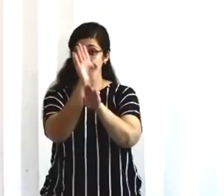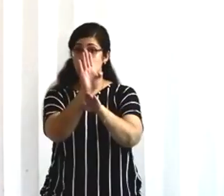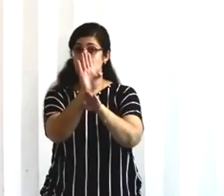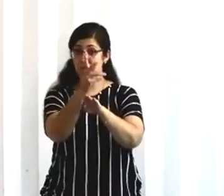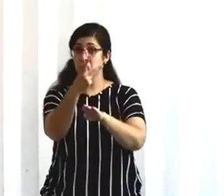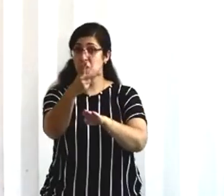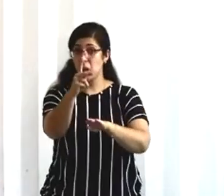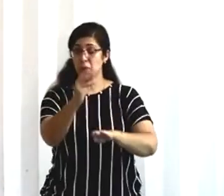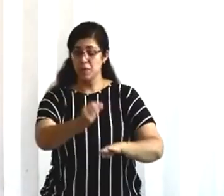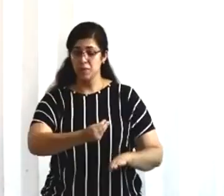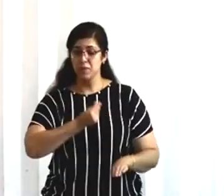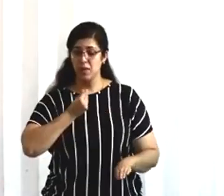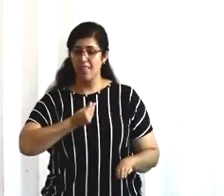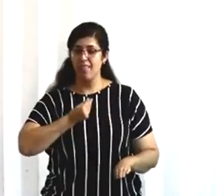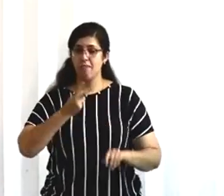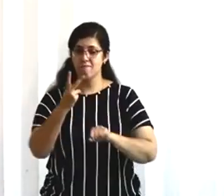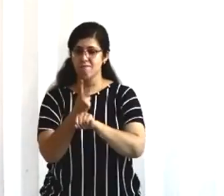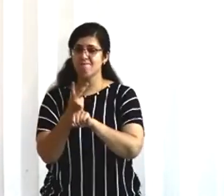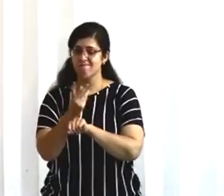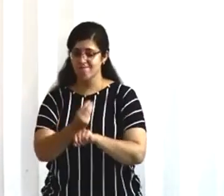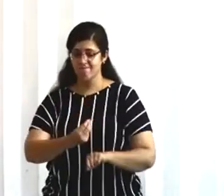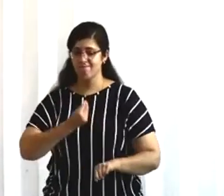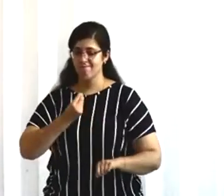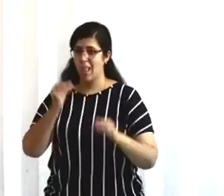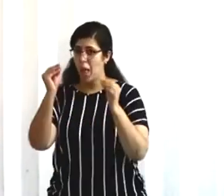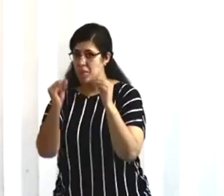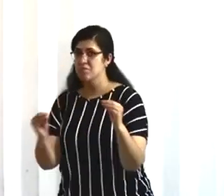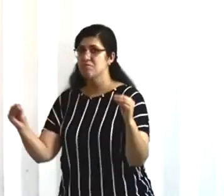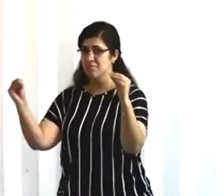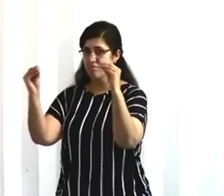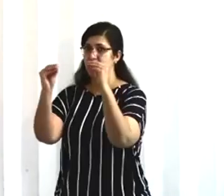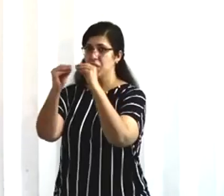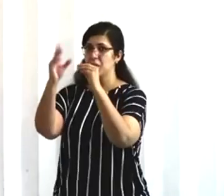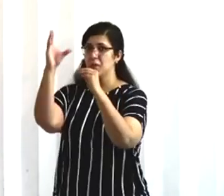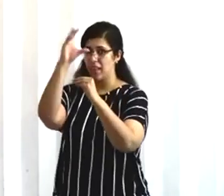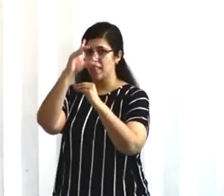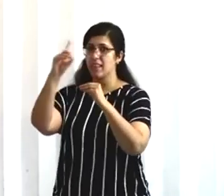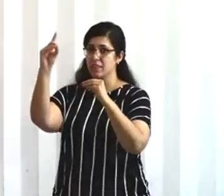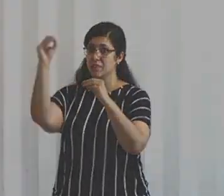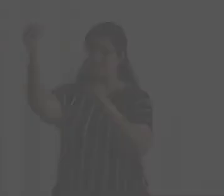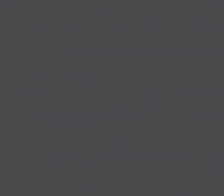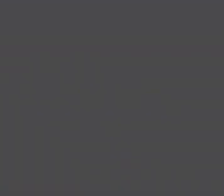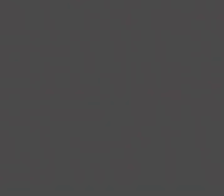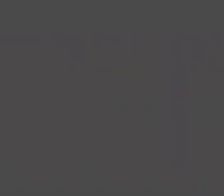entender, a buscar e a viver de modo digno do Evangelho da luz.